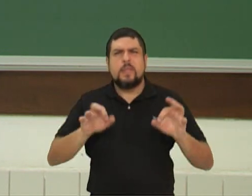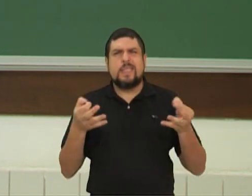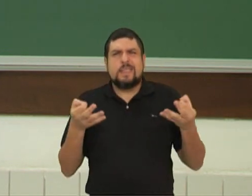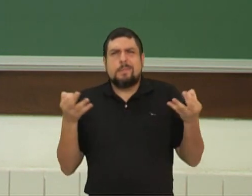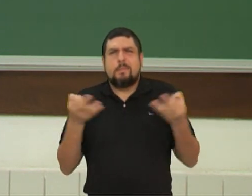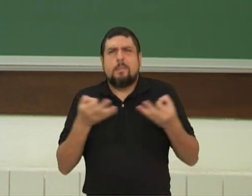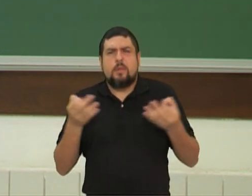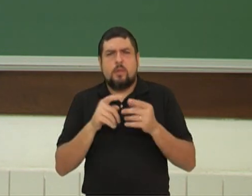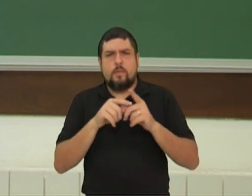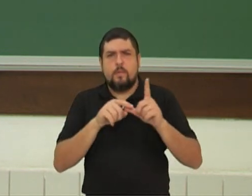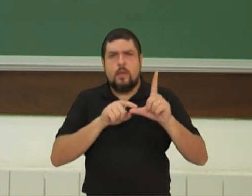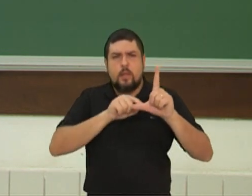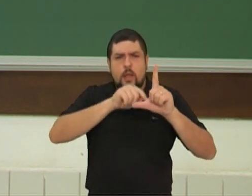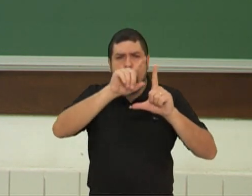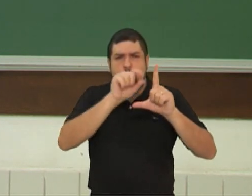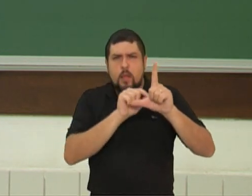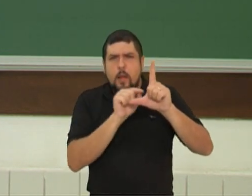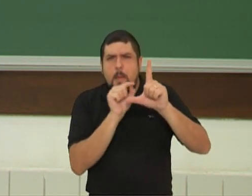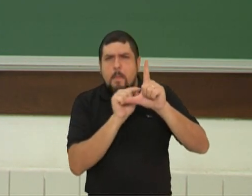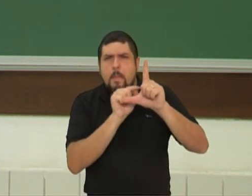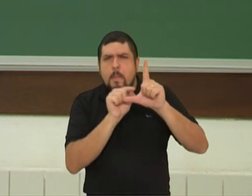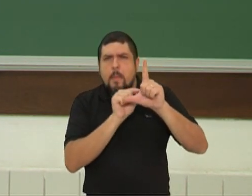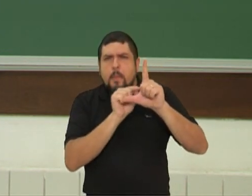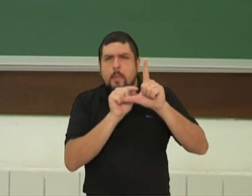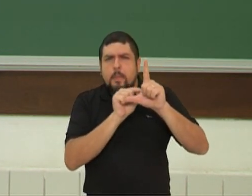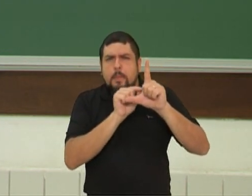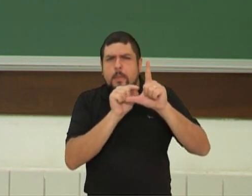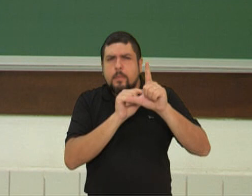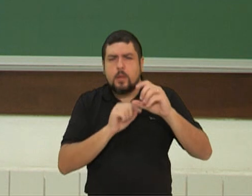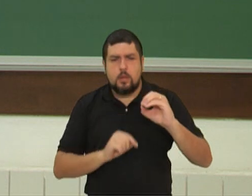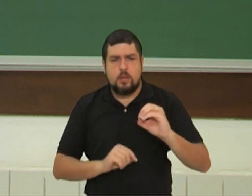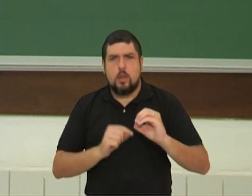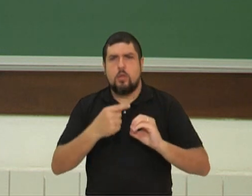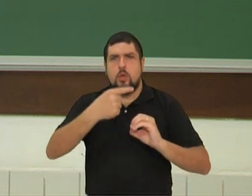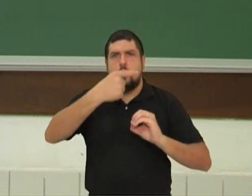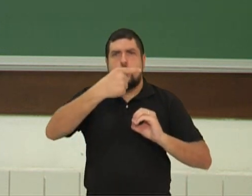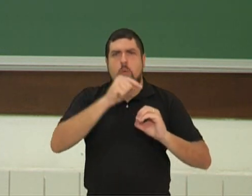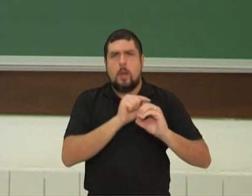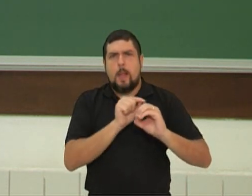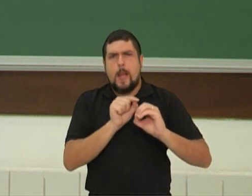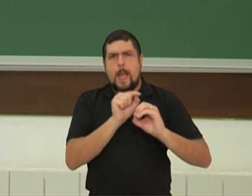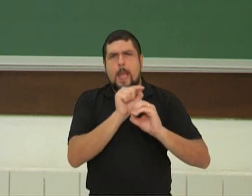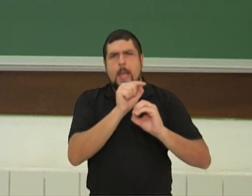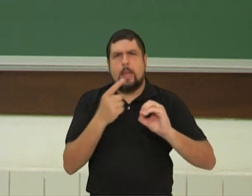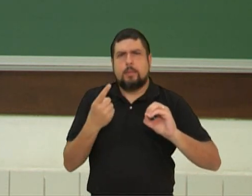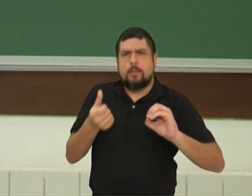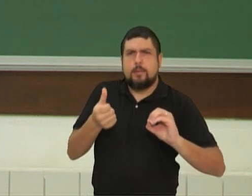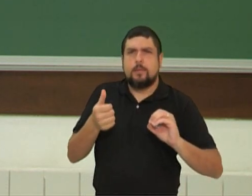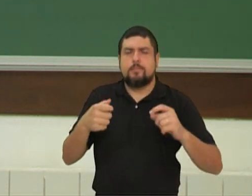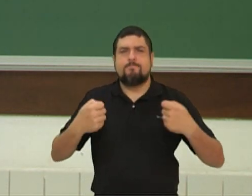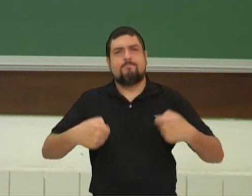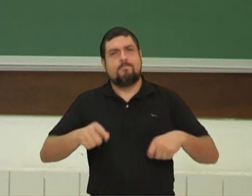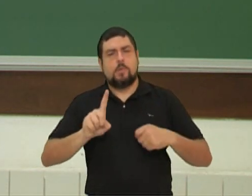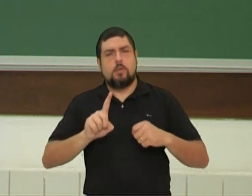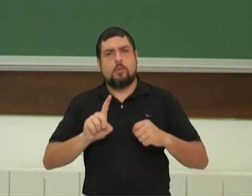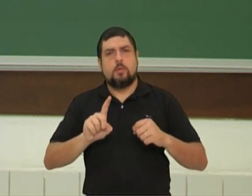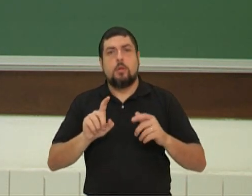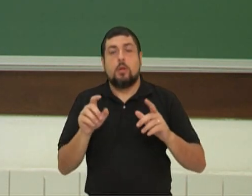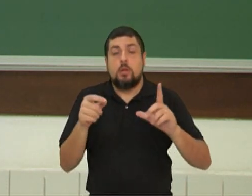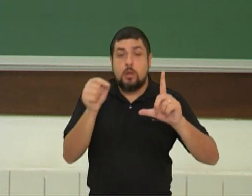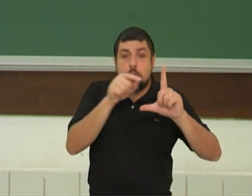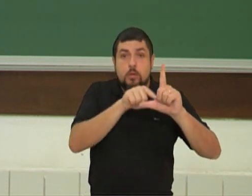precisa pegar a régua e lá entre 0 e 1 dividir em 16 partes, né? Pegar uma, não. É um esboço, tem que